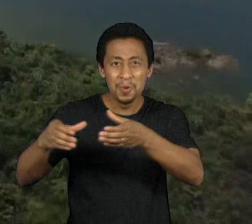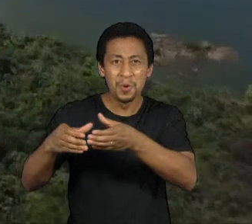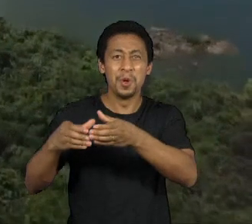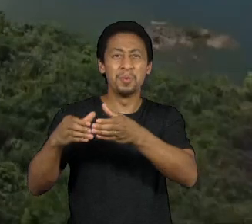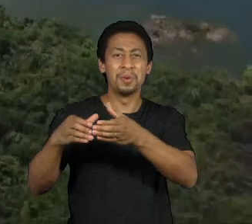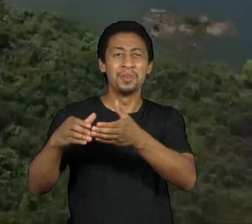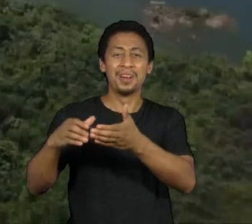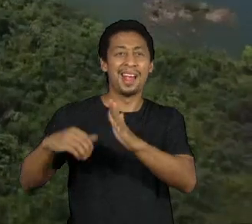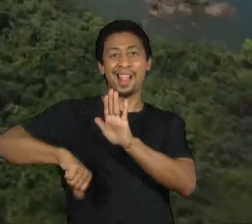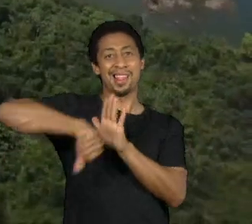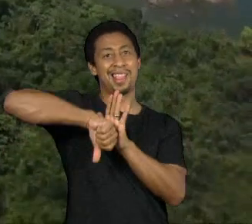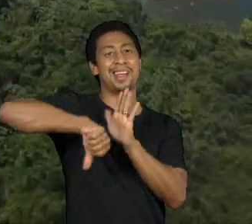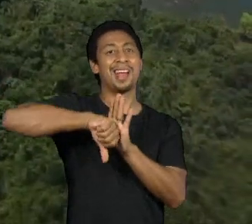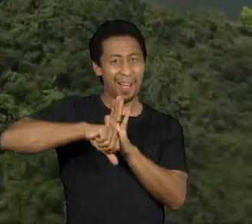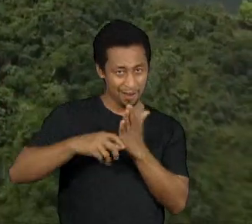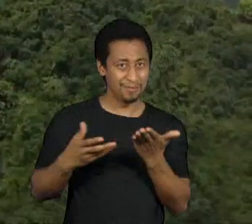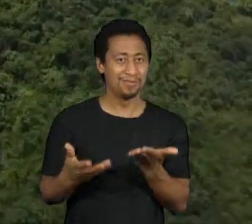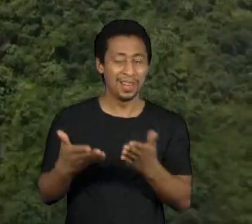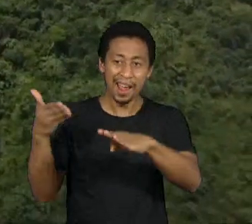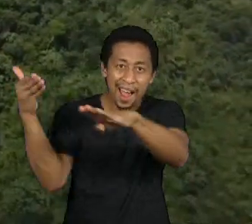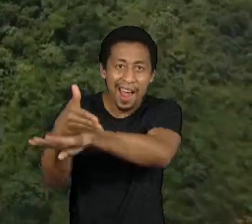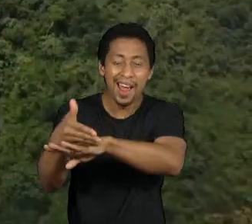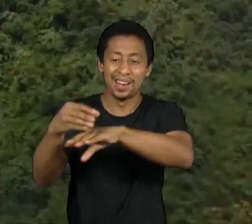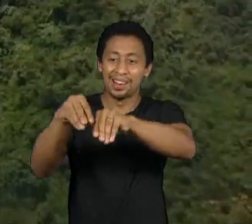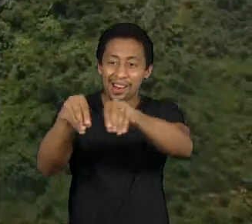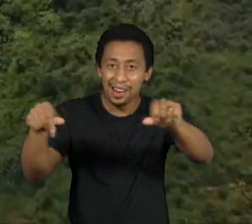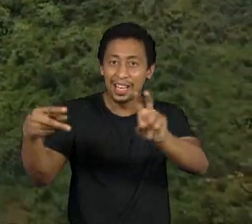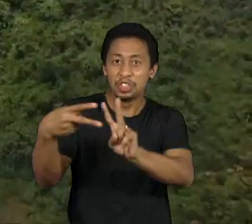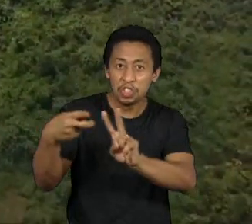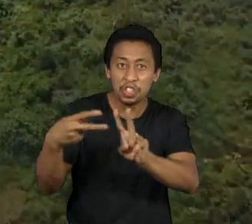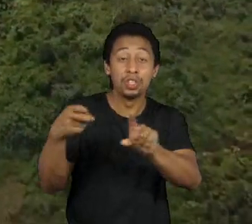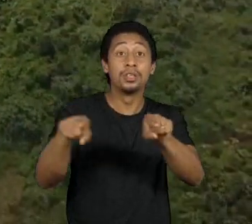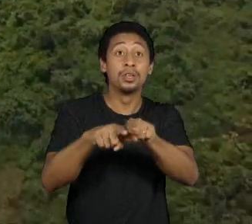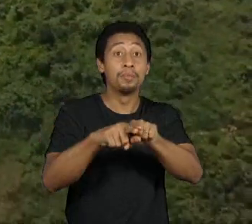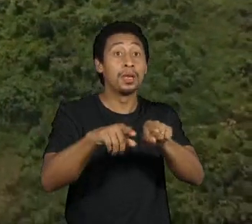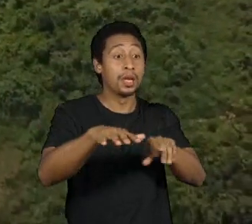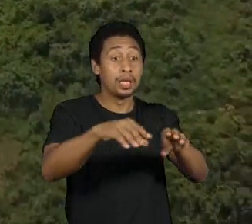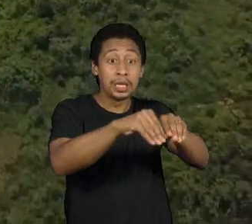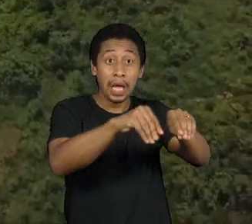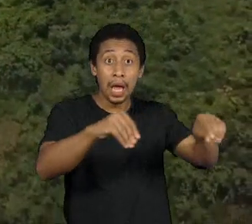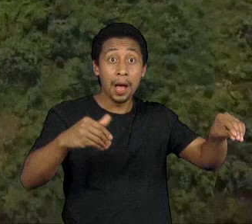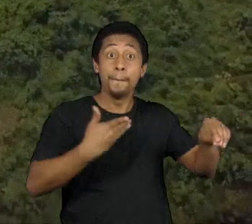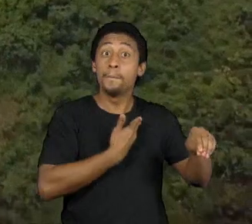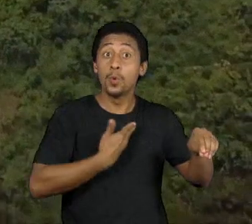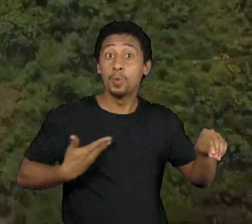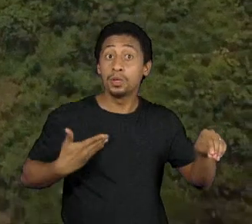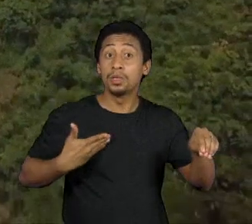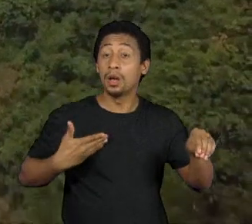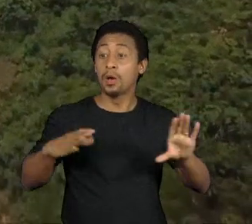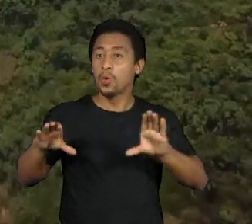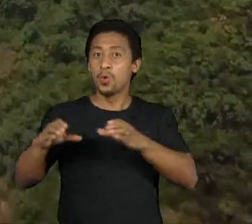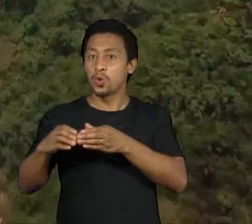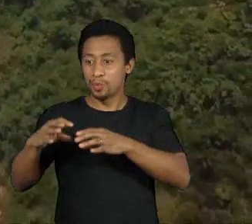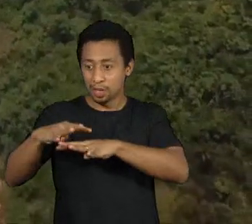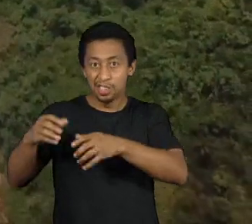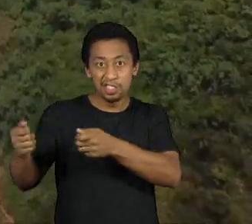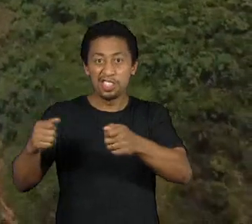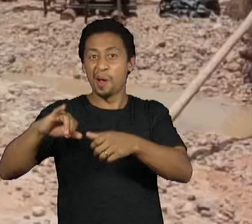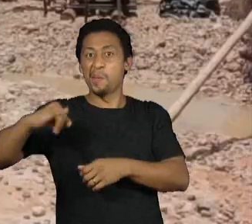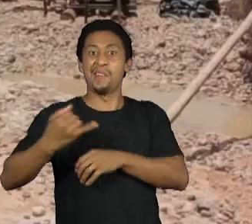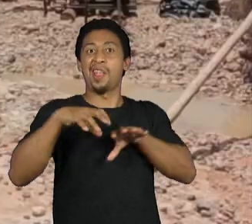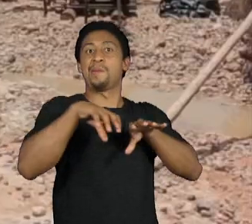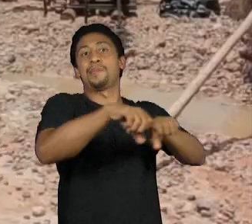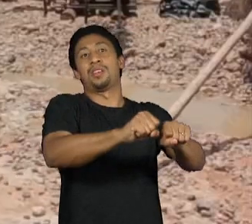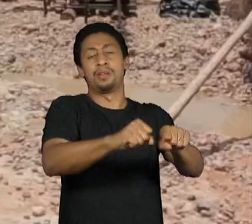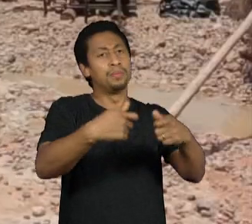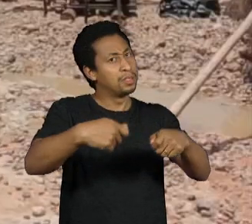garimpeiros, grileiros invadindo terras públicas que pertencem a toda a sociedade brasileira. Isso tem que parar